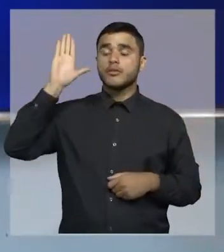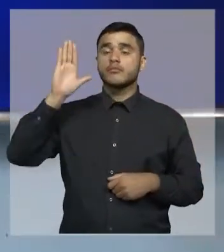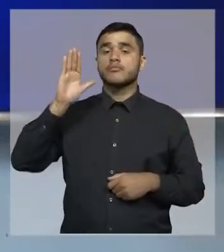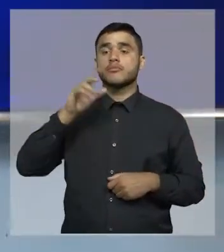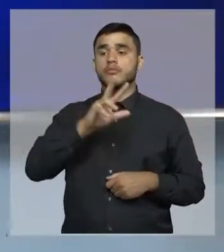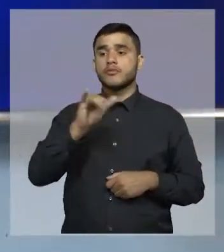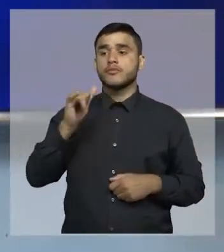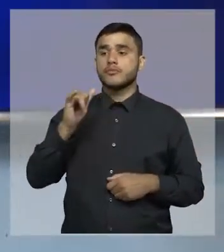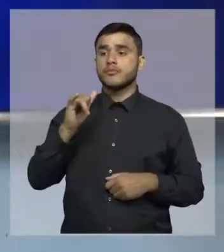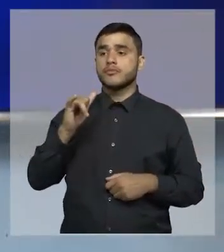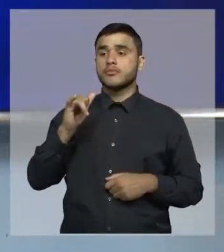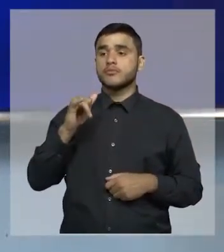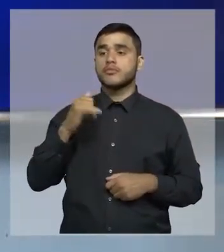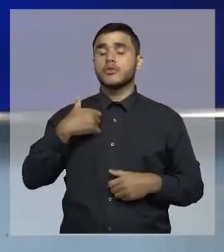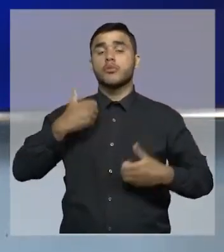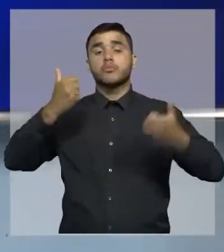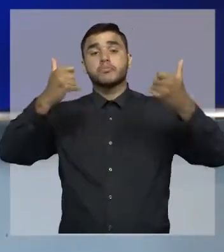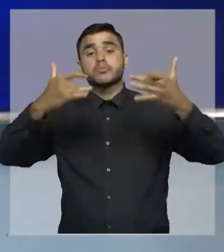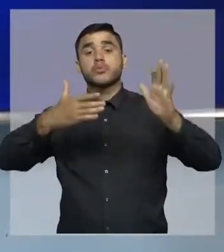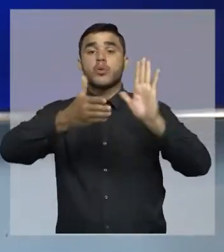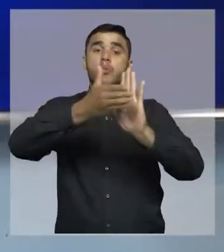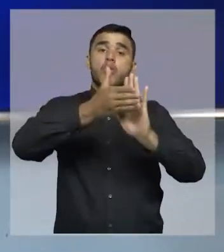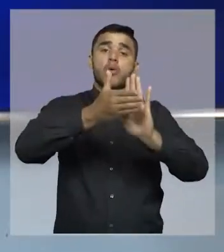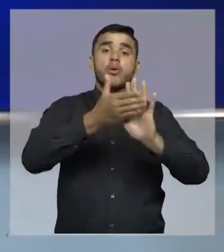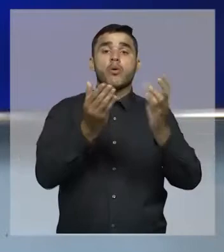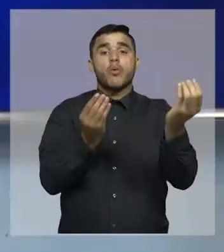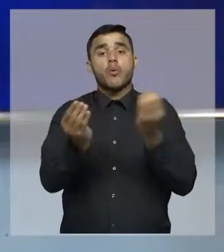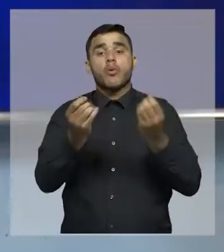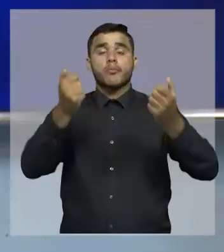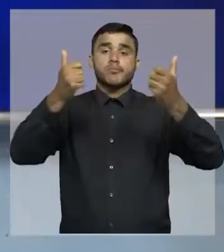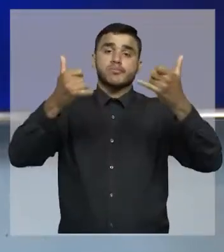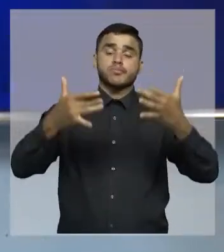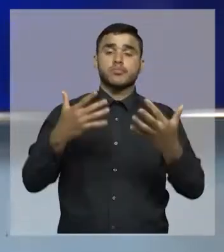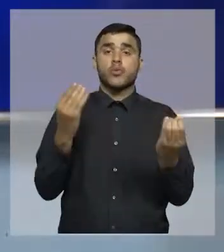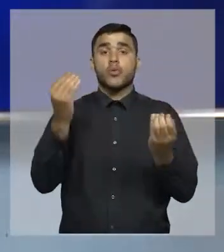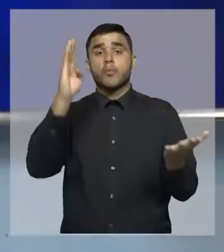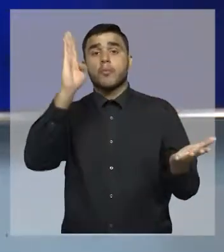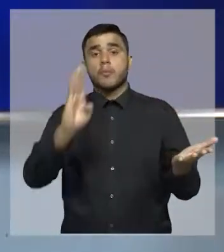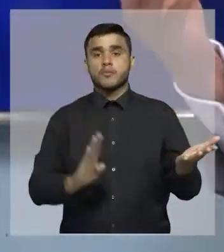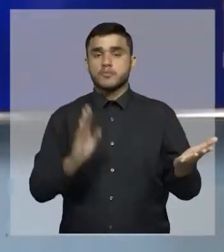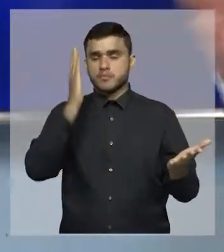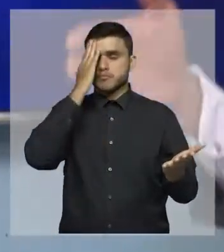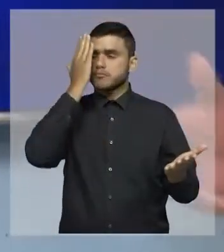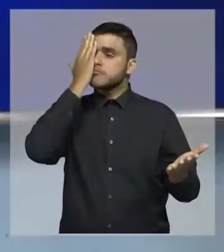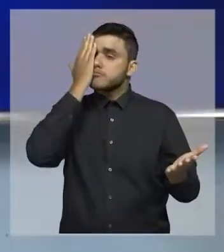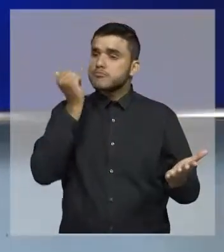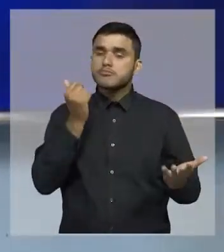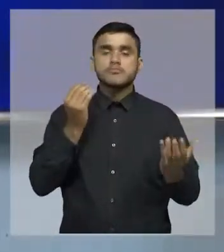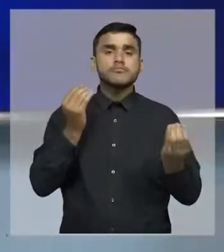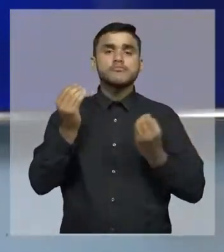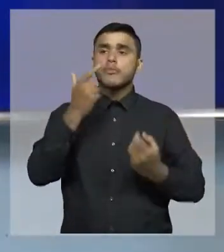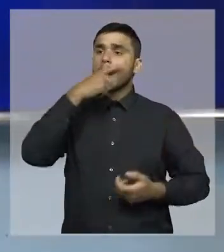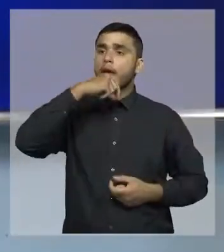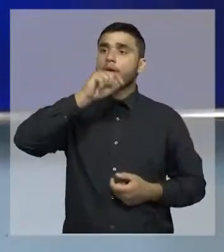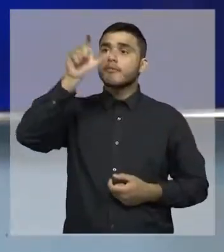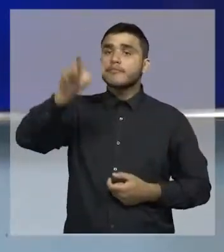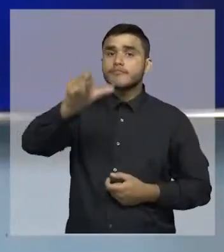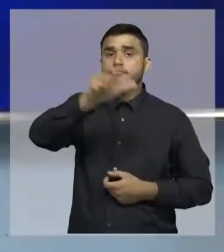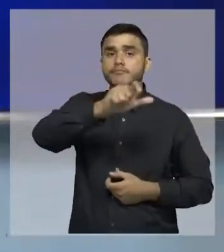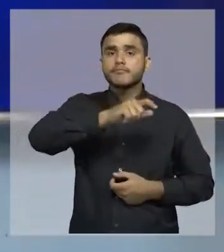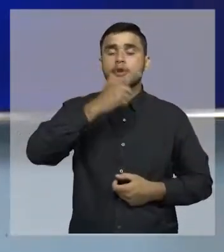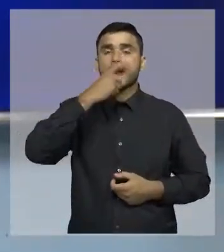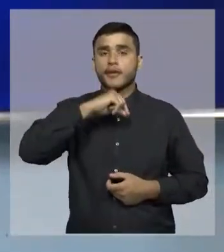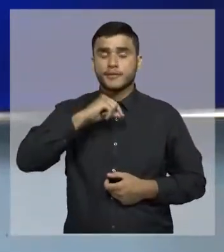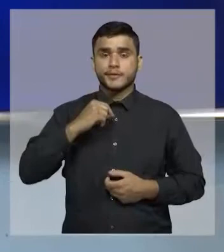são chamados a dizer qual é a proposta para o Brasil, e como a gente sabe, por conhecê-los, nós pelo menos aqui, por conhecer o que